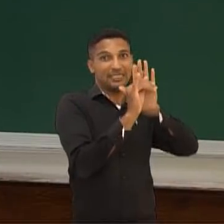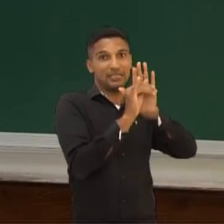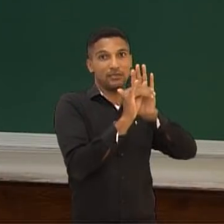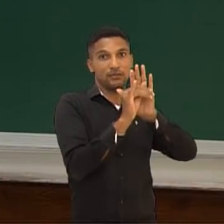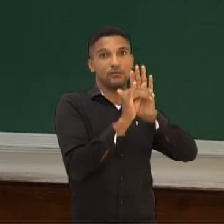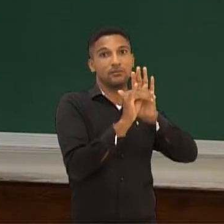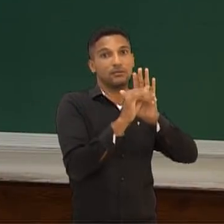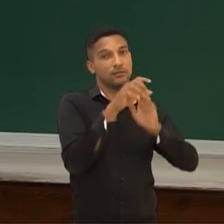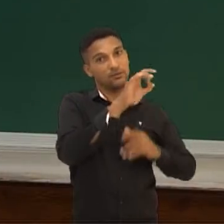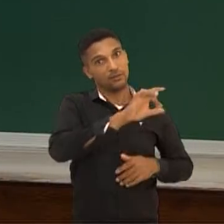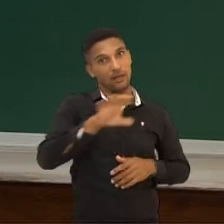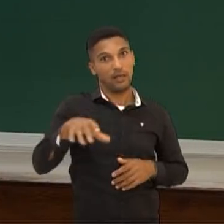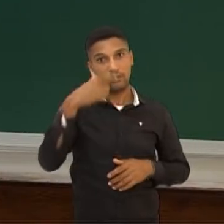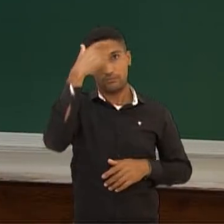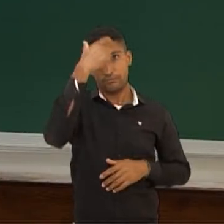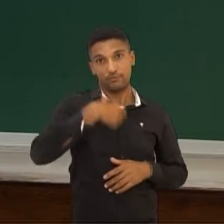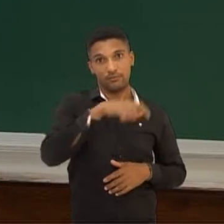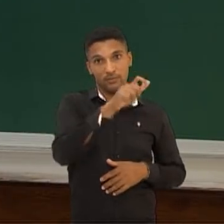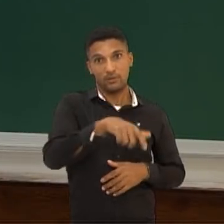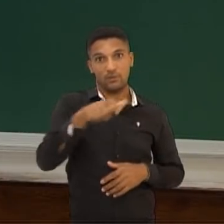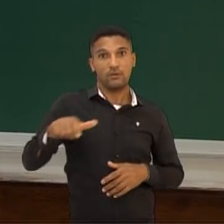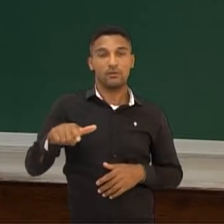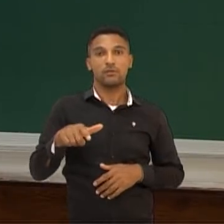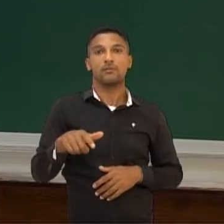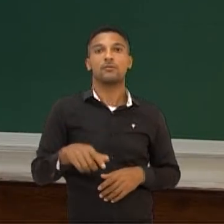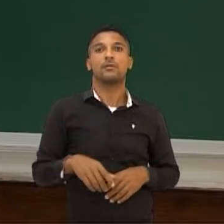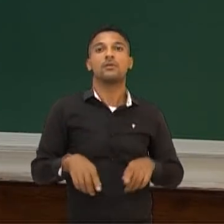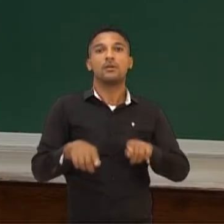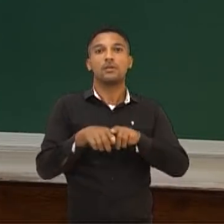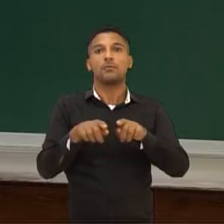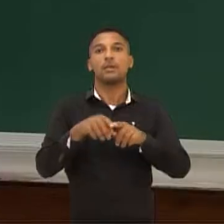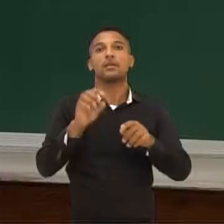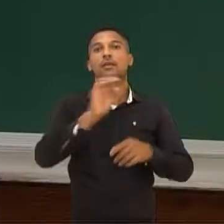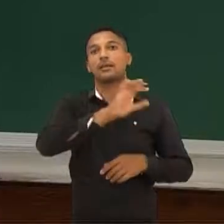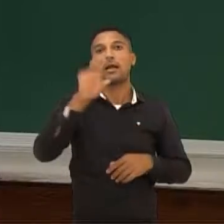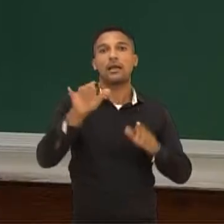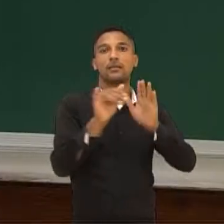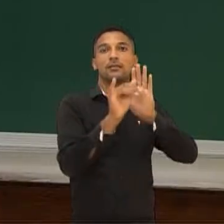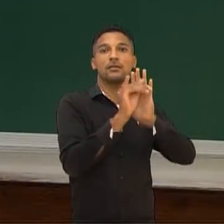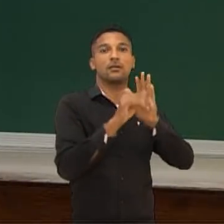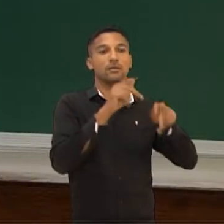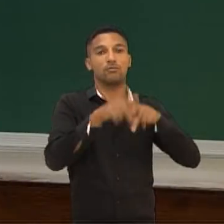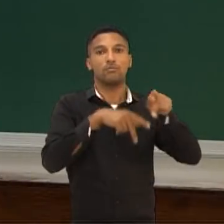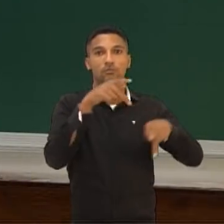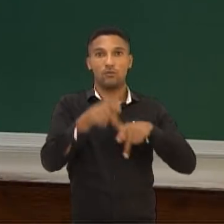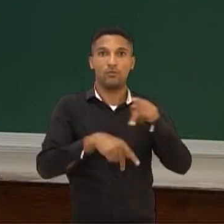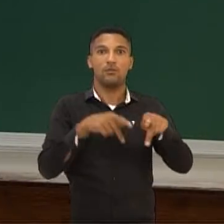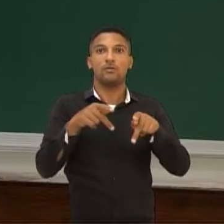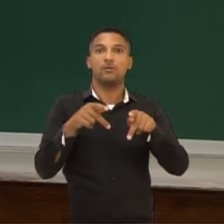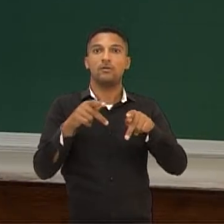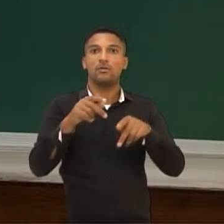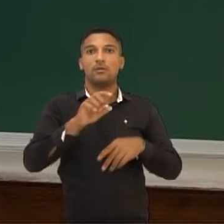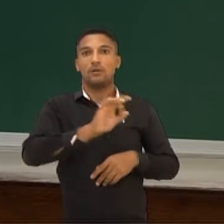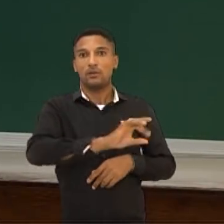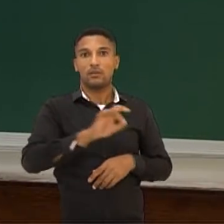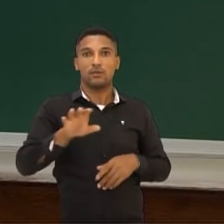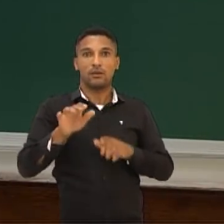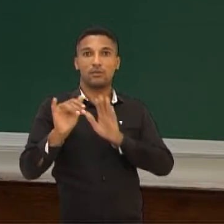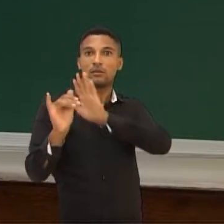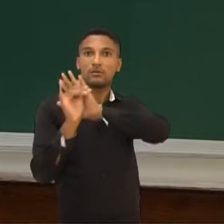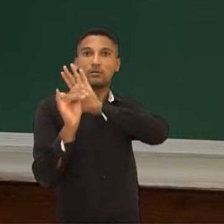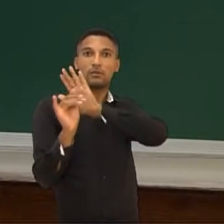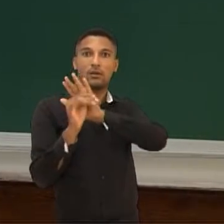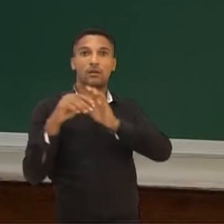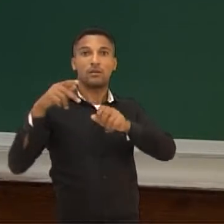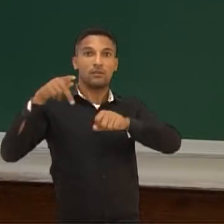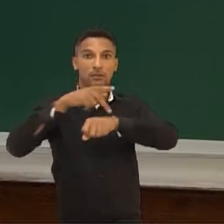identidade de cada artista, vai depender da identidade de cada povo, de cada país, né? Então tem essa mistura, e cada